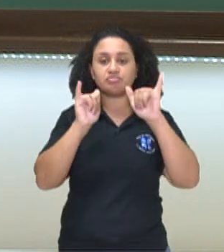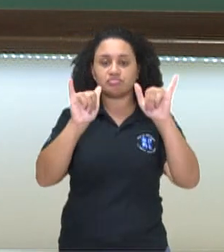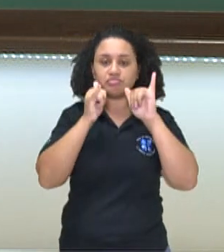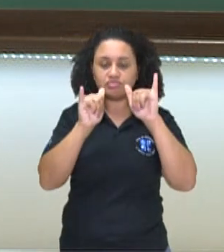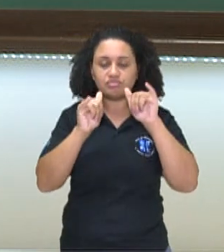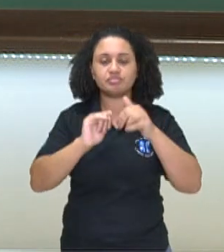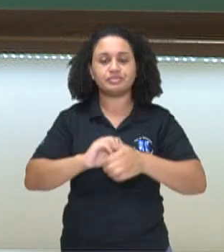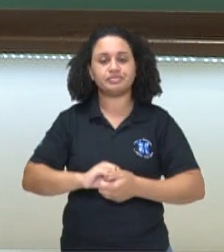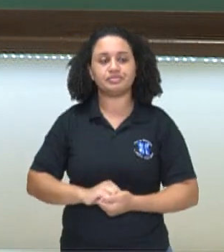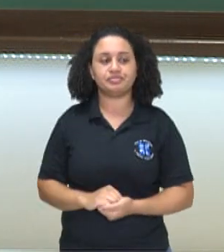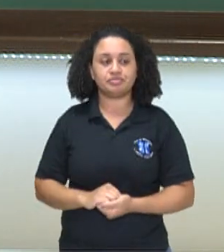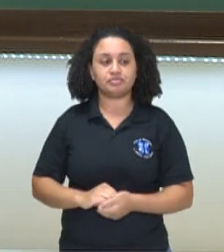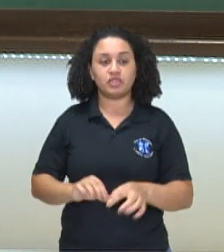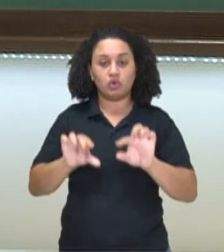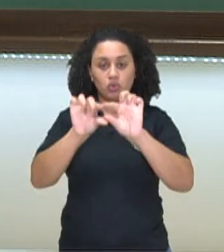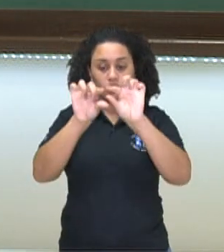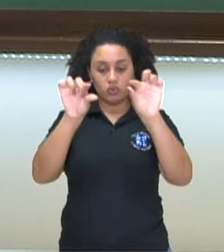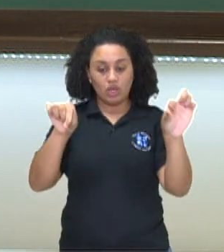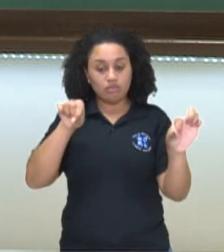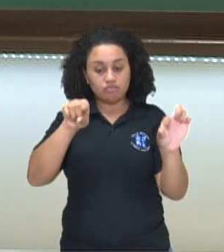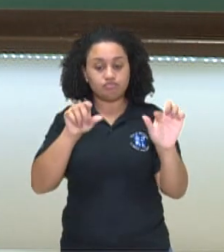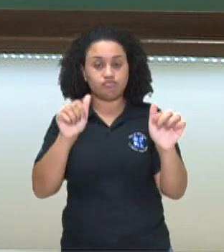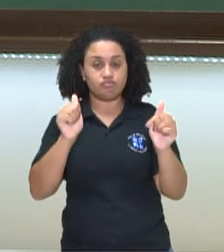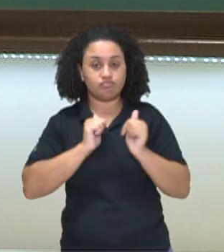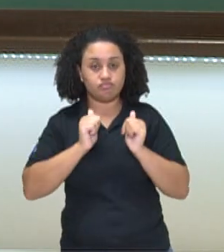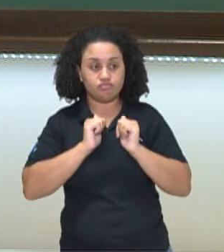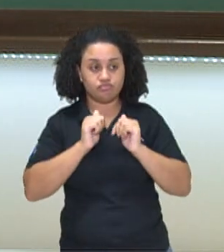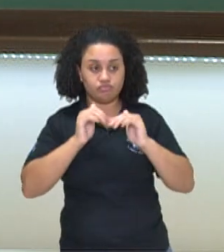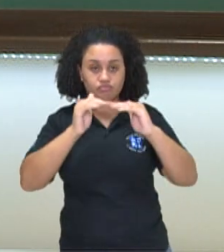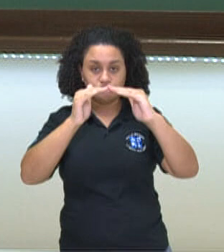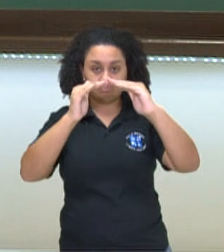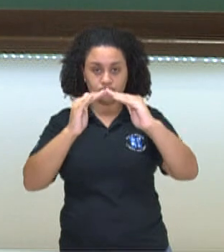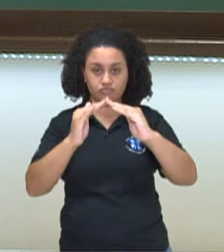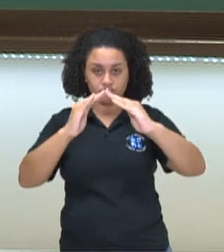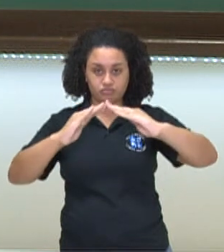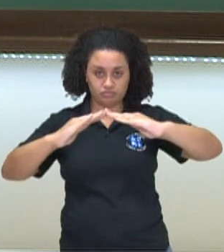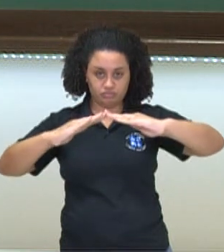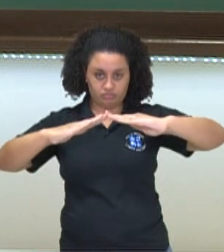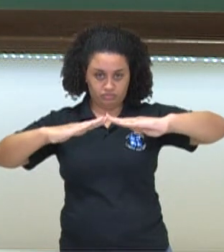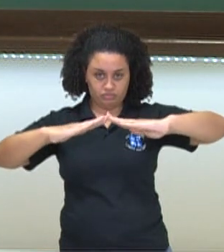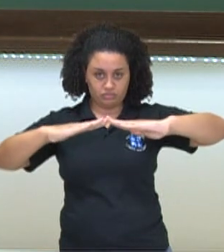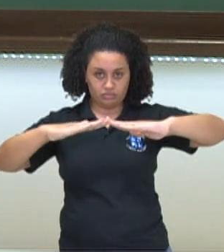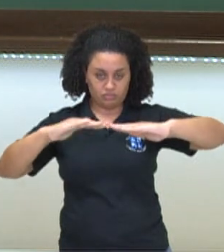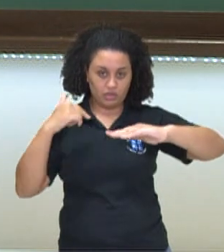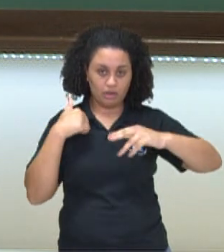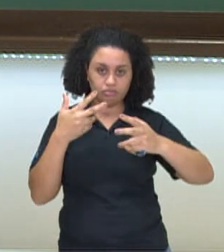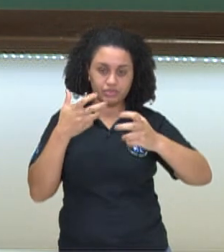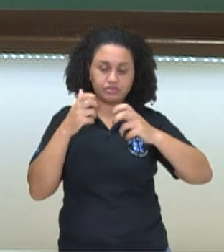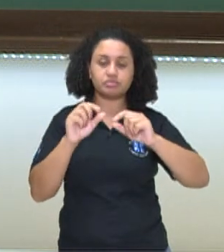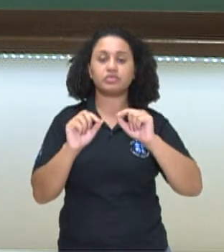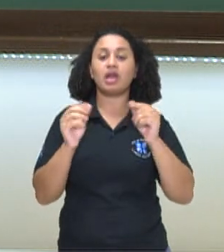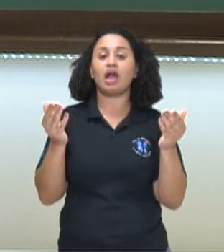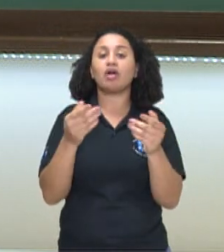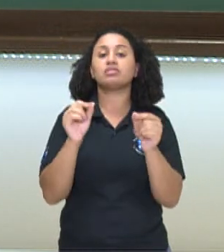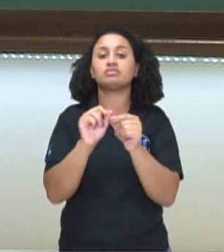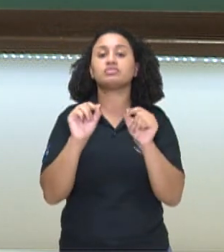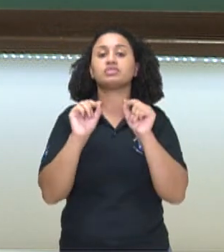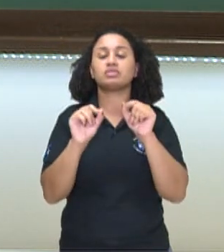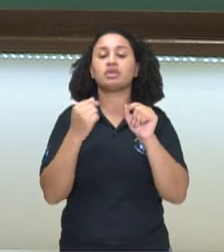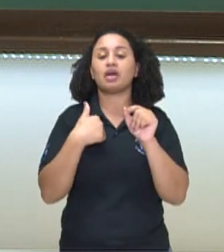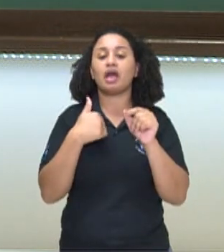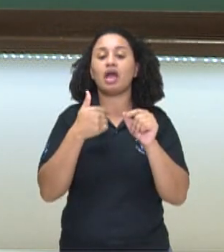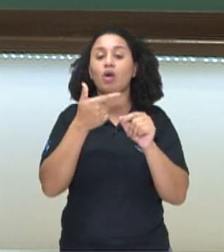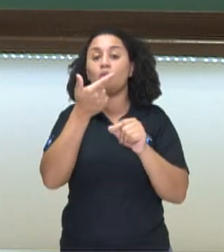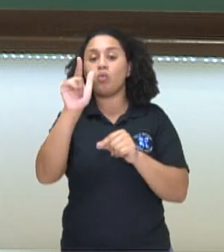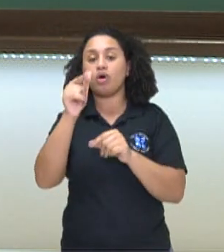tá? Então, esse canudinho está neutro, coloquei aqui em cima da minha superfície, tá? Agora, eu vou aproximar um